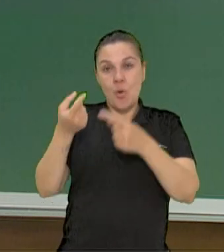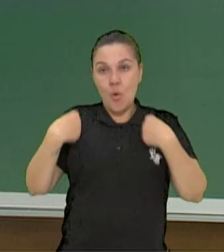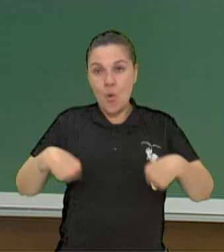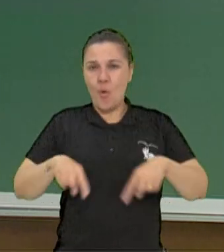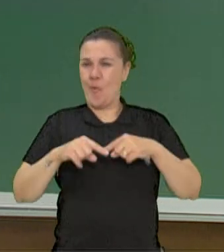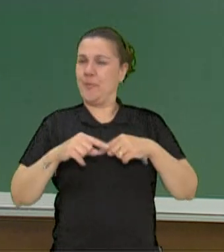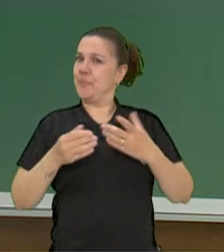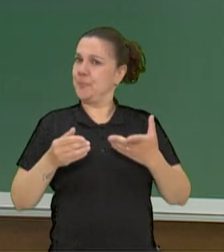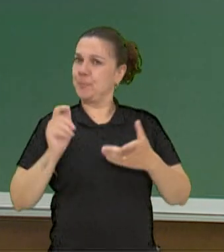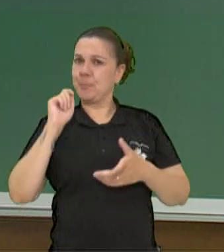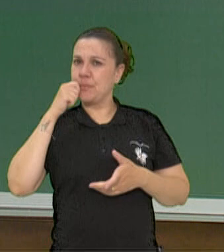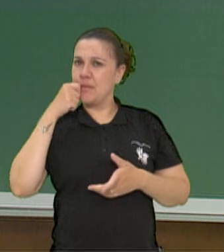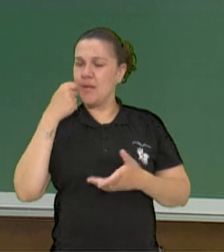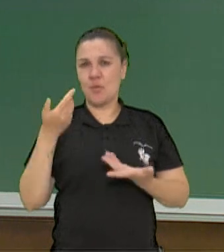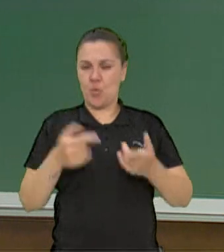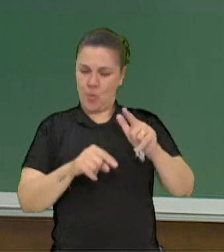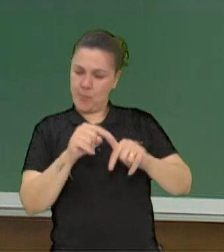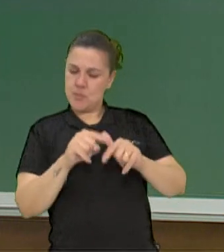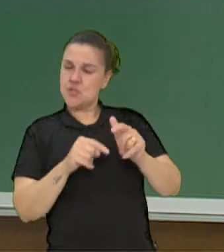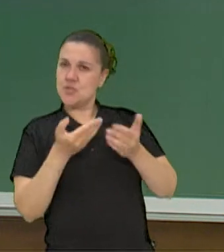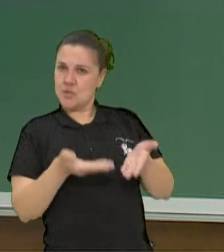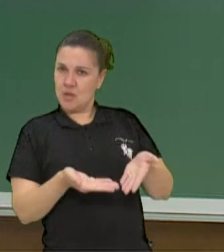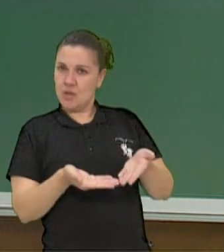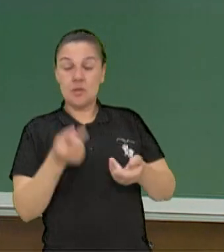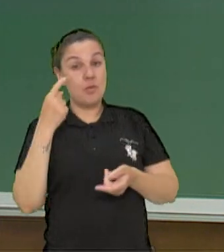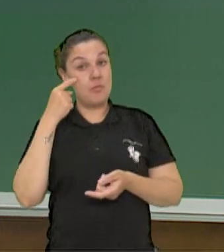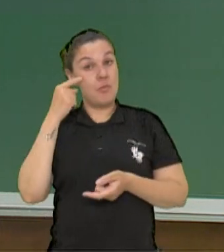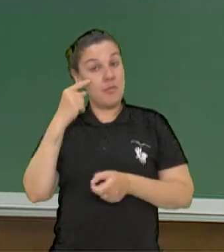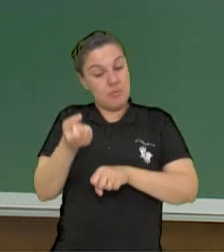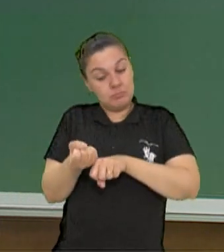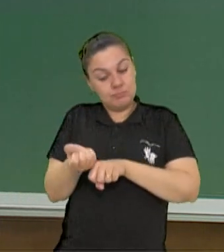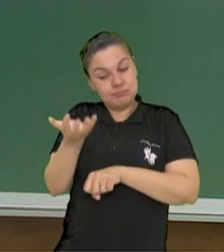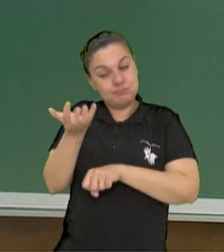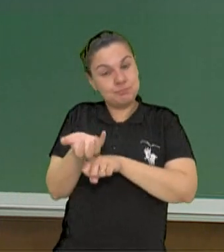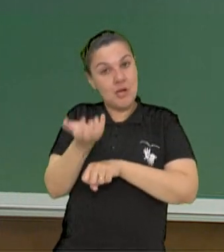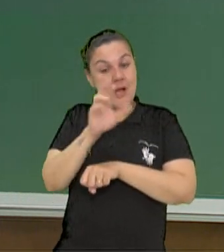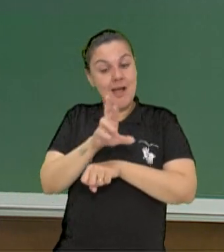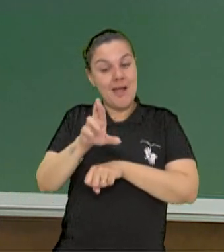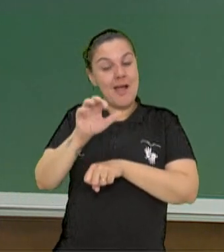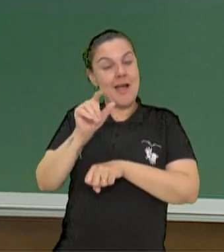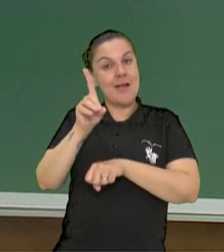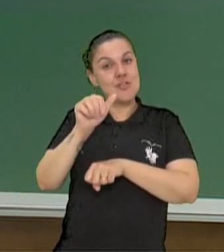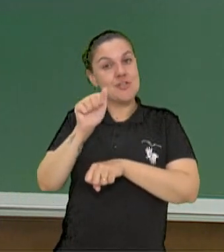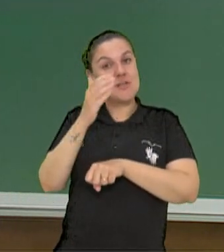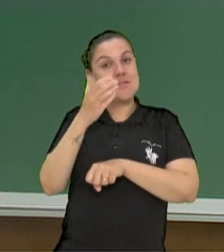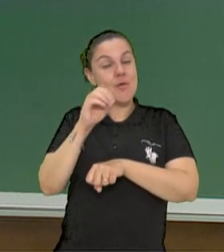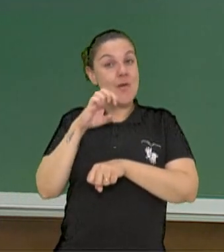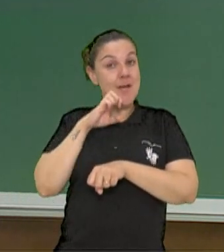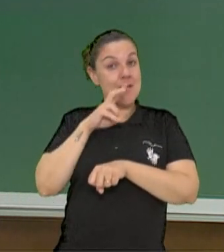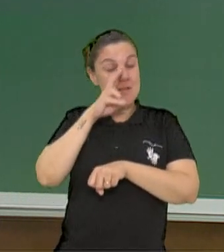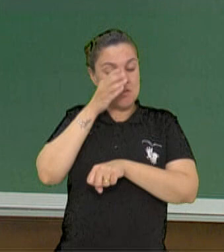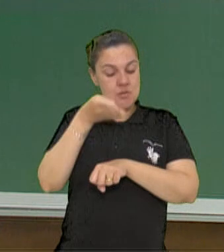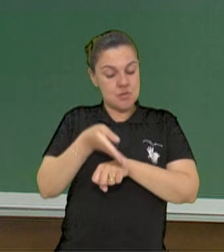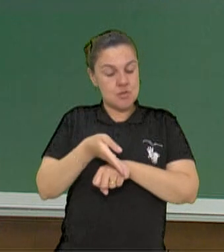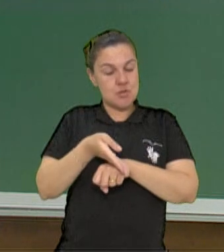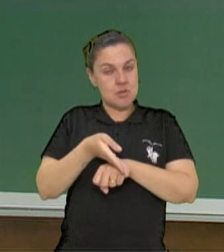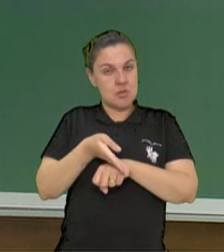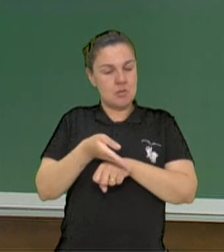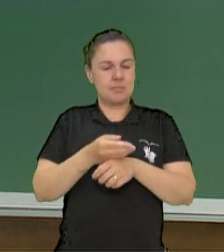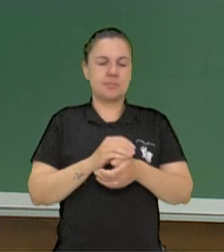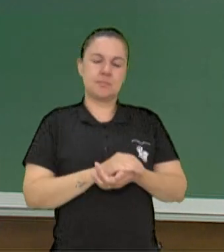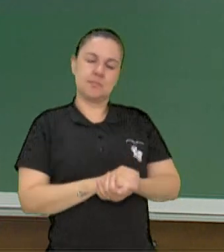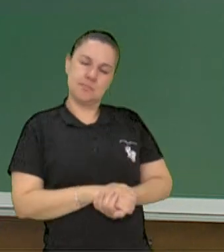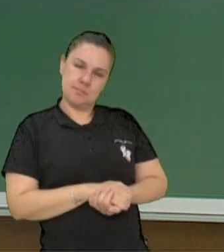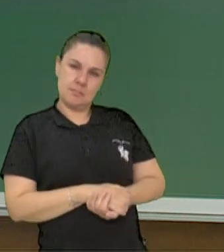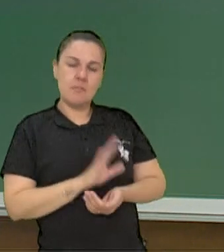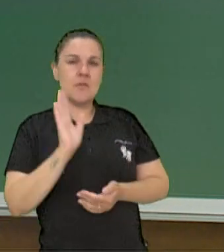o seguinte, vamos analisar a emissão de radiação, a emissão de energia, tá? Só que eles já sabiam, pessoal,